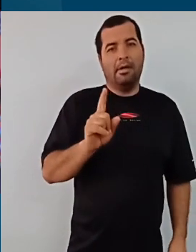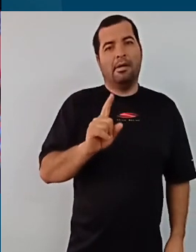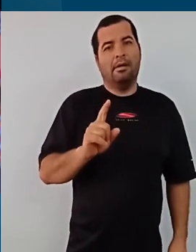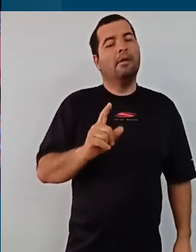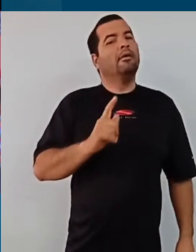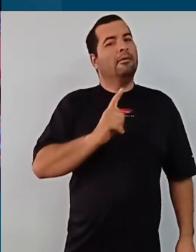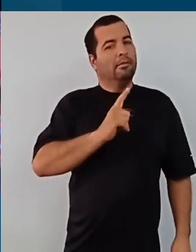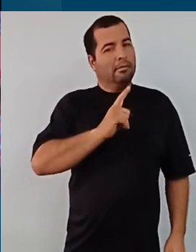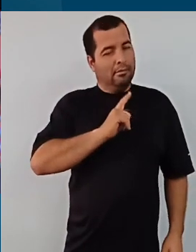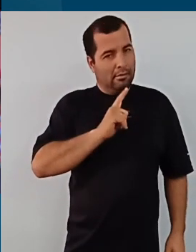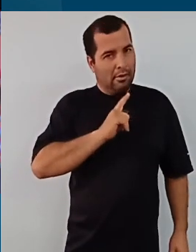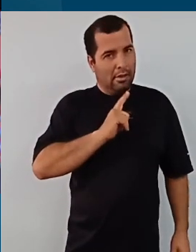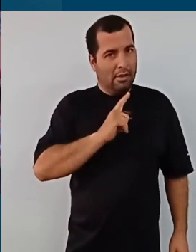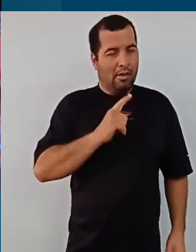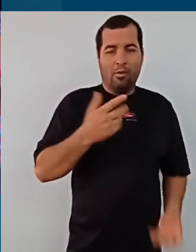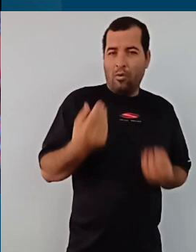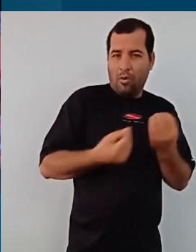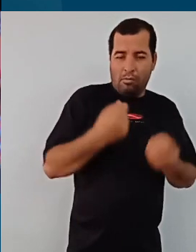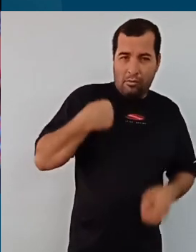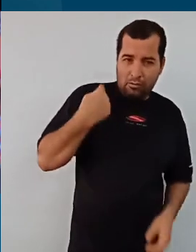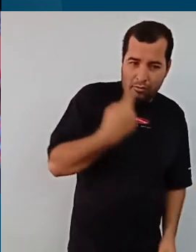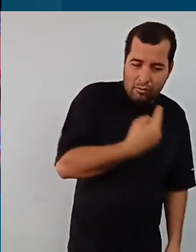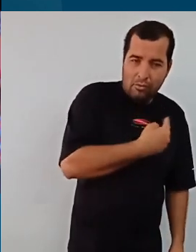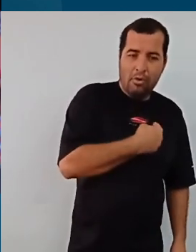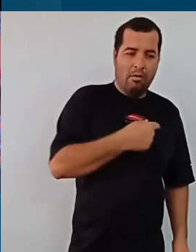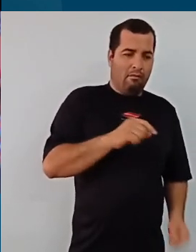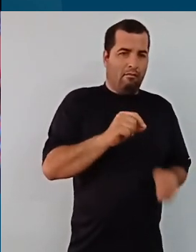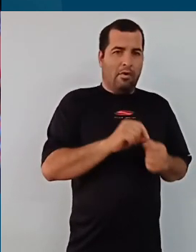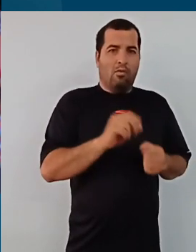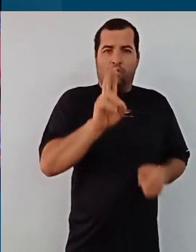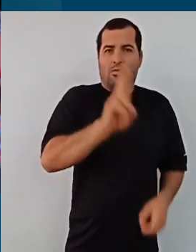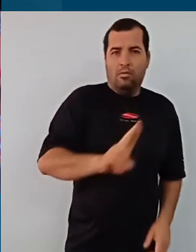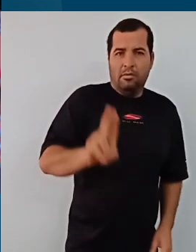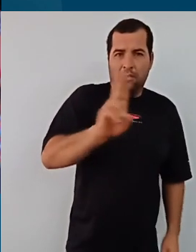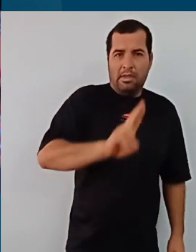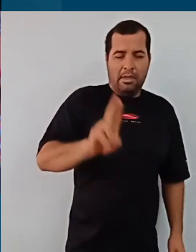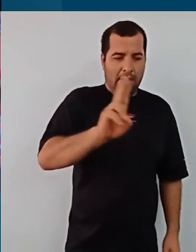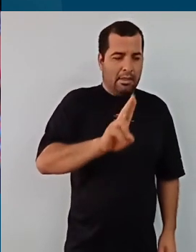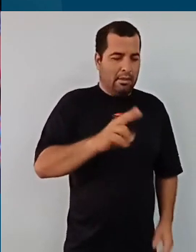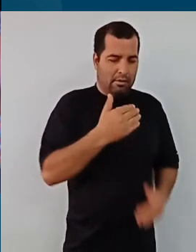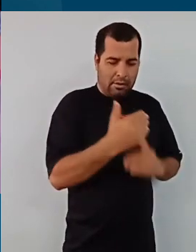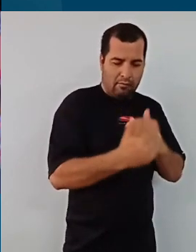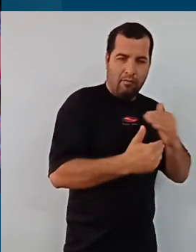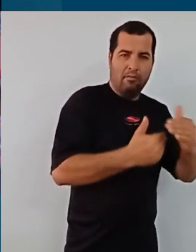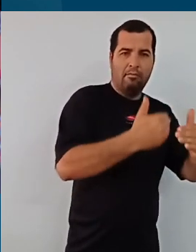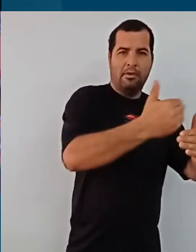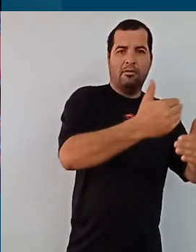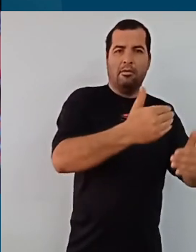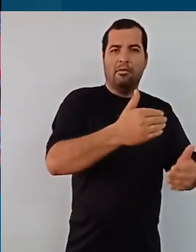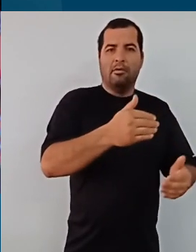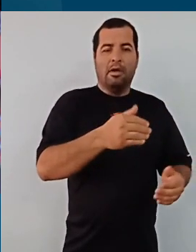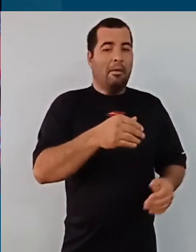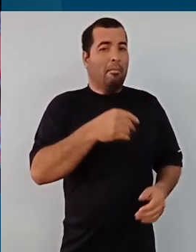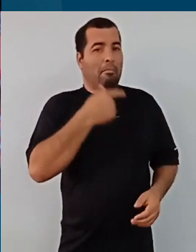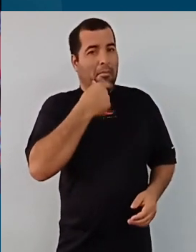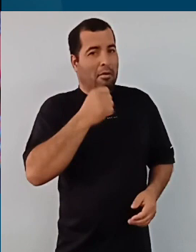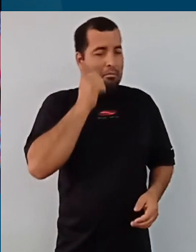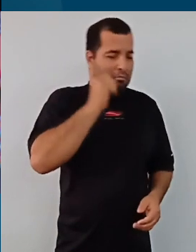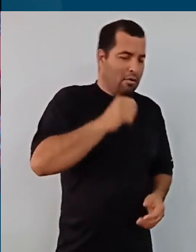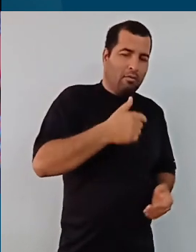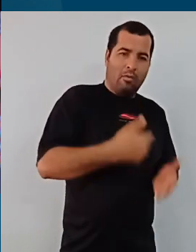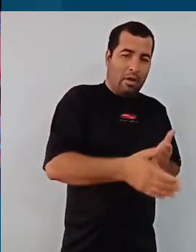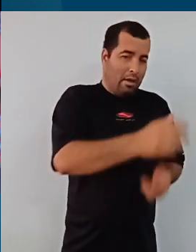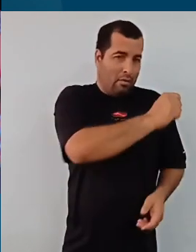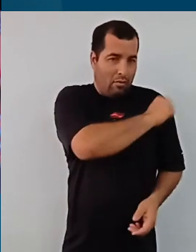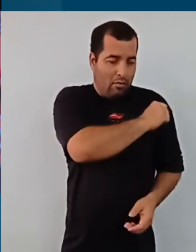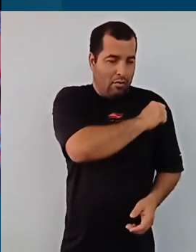é a forma que a gente vai usar para fazer esse desenvolvimento, botar esse menino no centro, mas não é a única, como